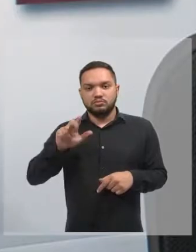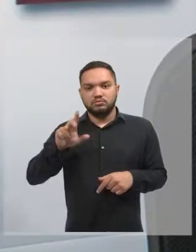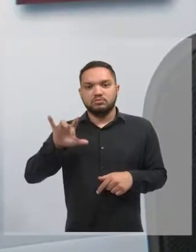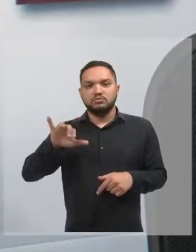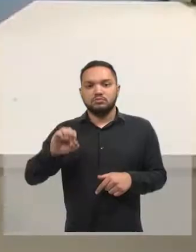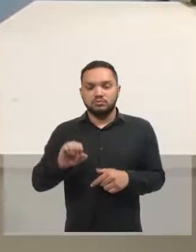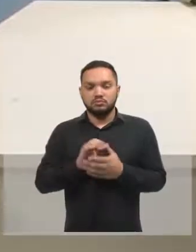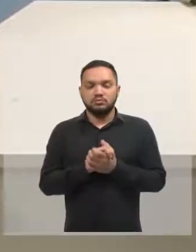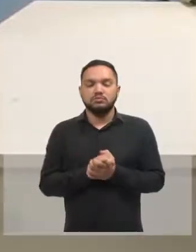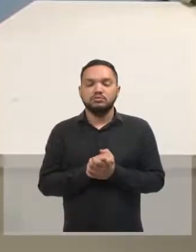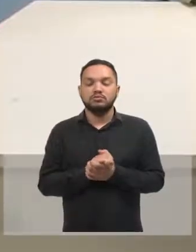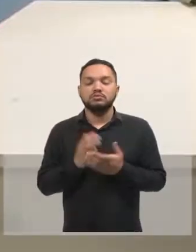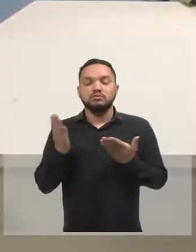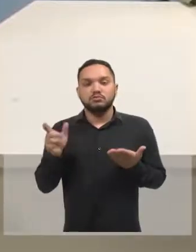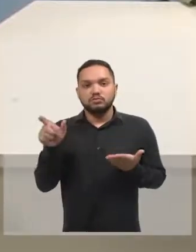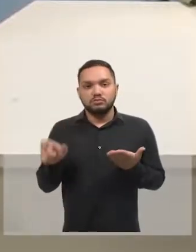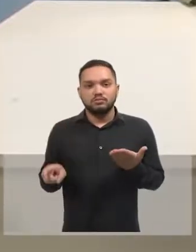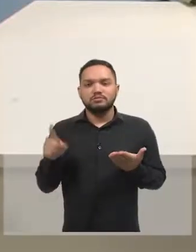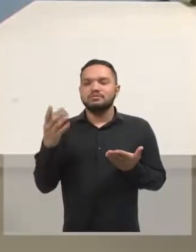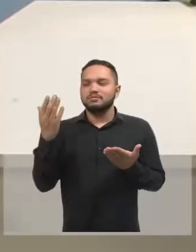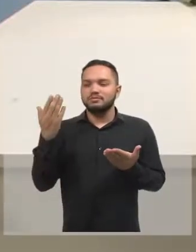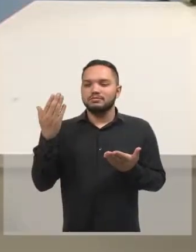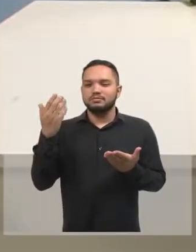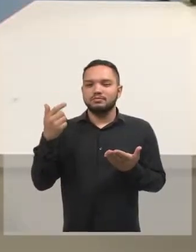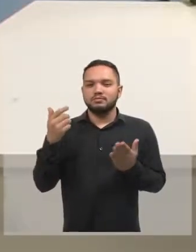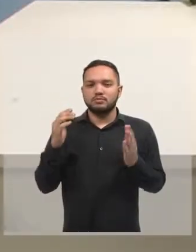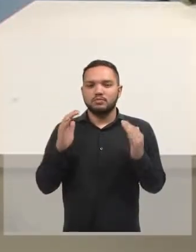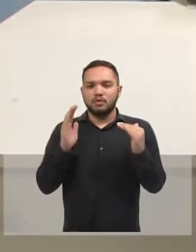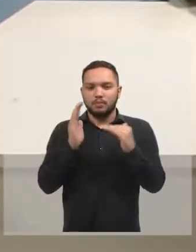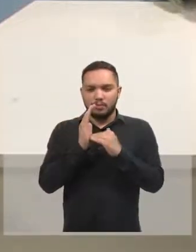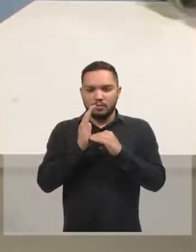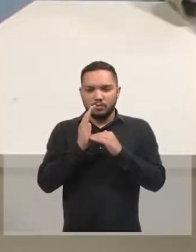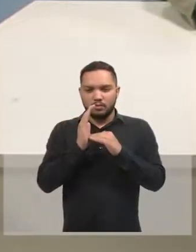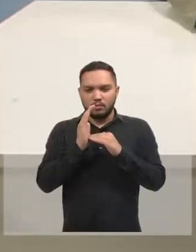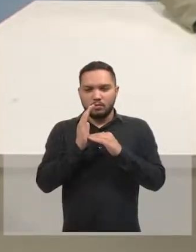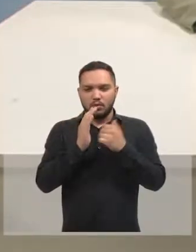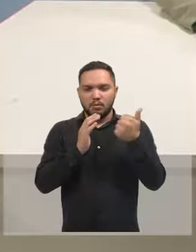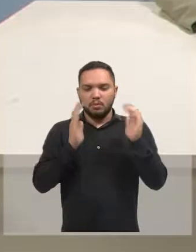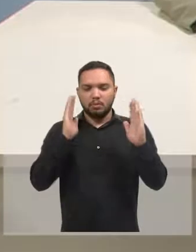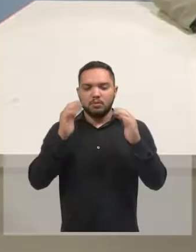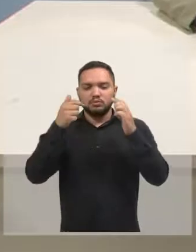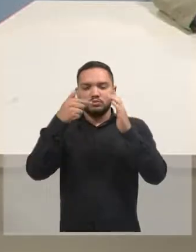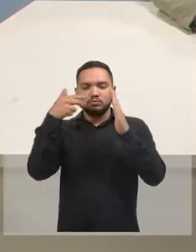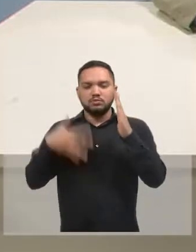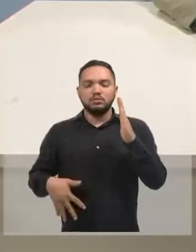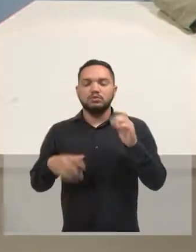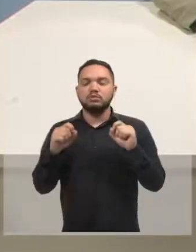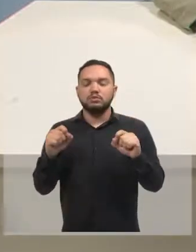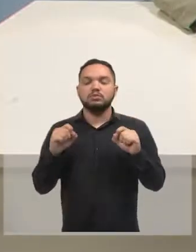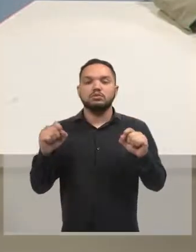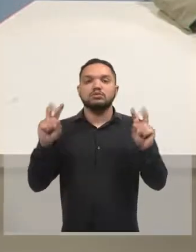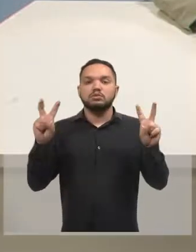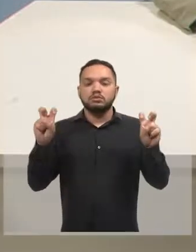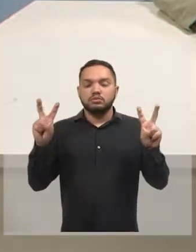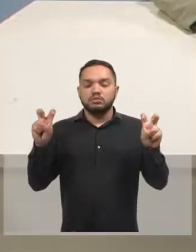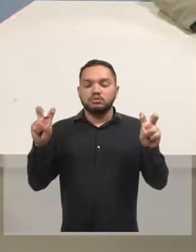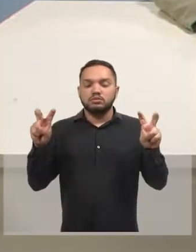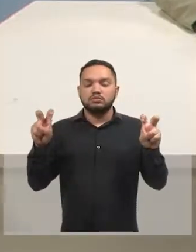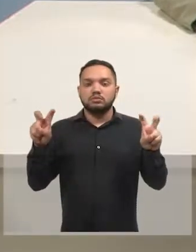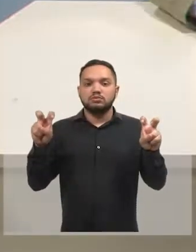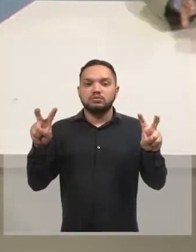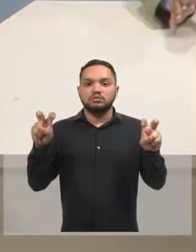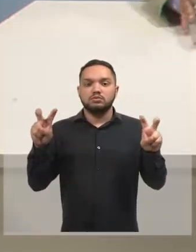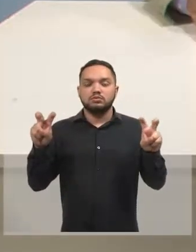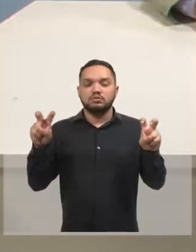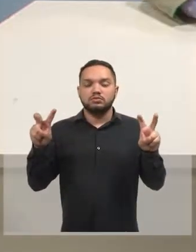guerra Cláudio, cultural, né, rapaz? Você falava no finalzinho do primeiro bloco e é um tema que está, não vou nem